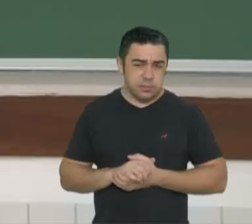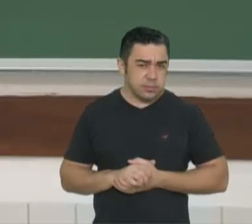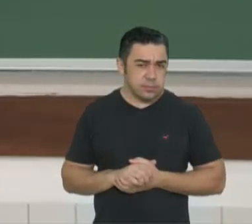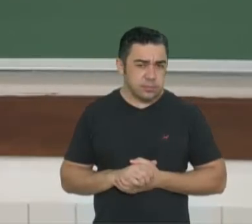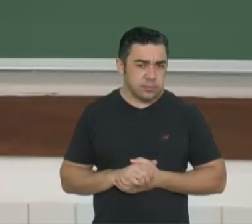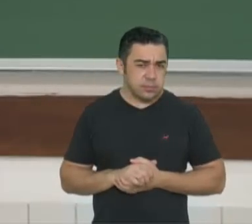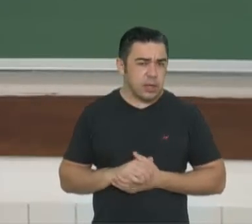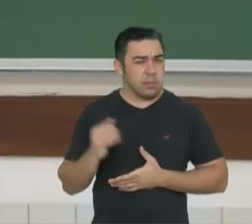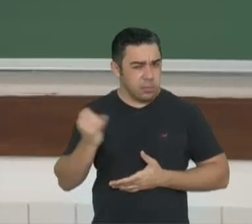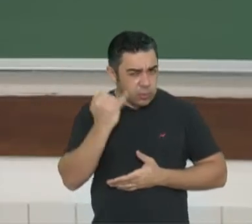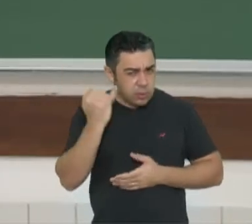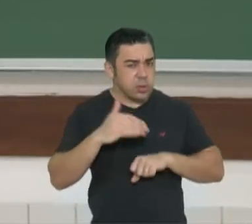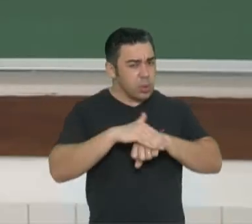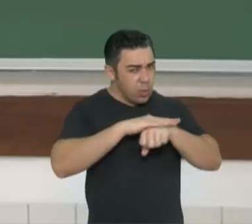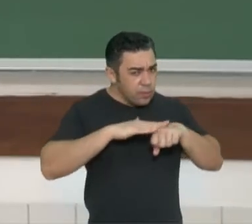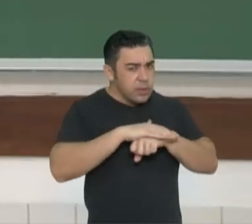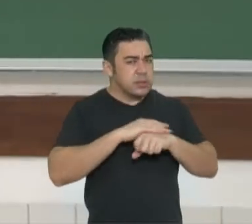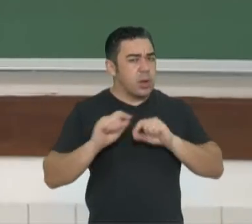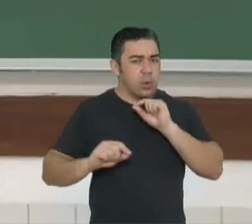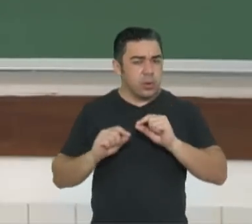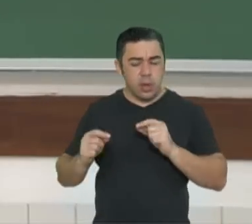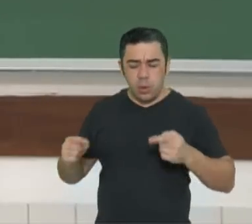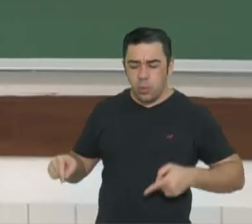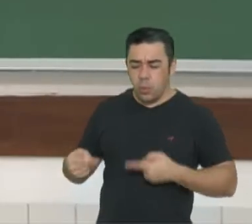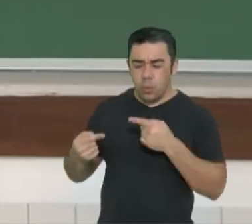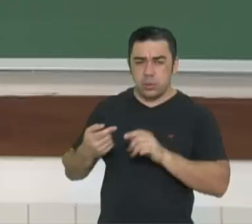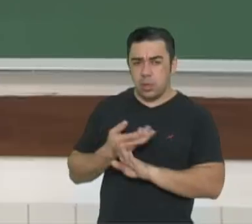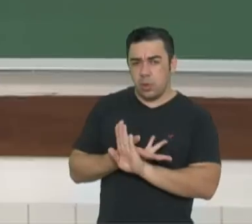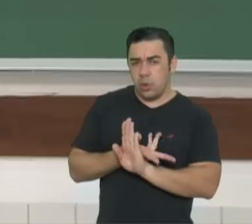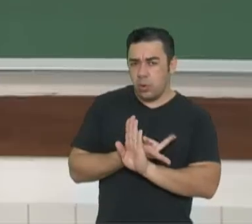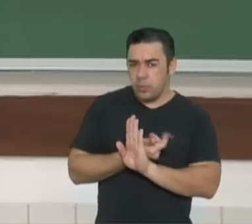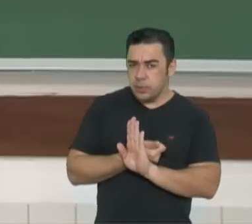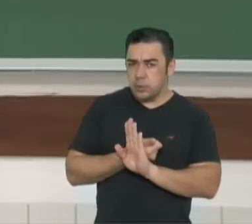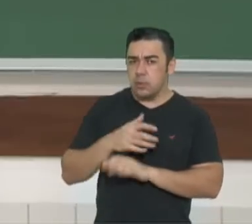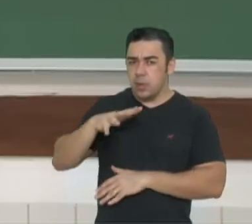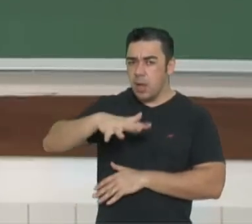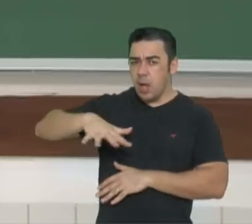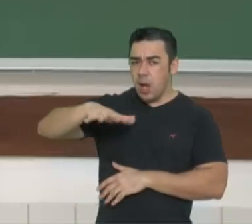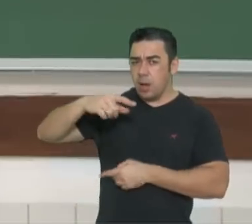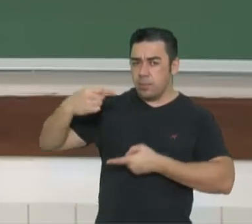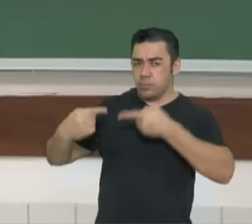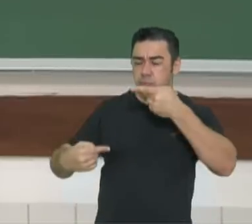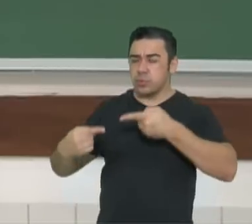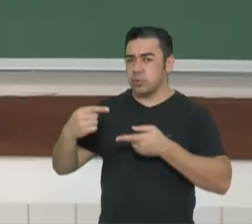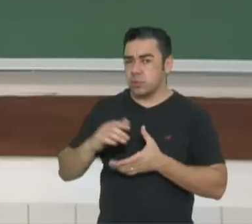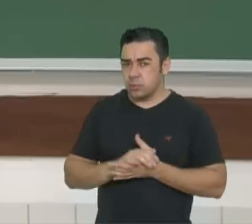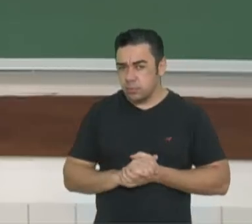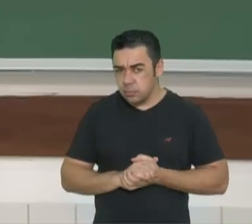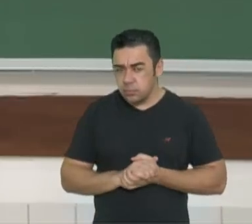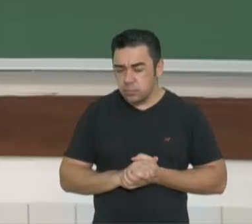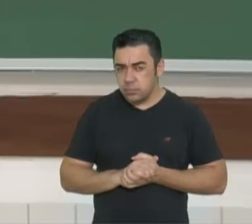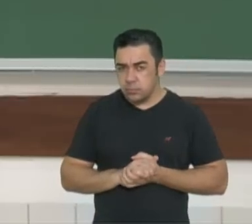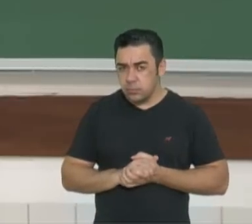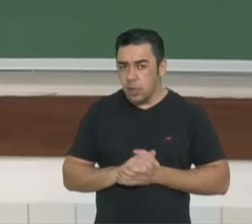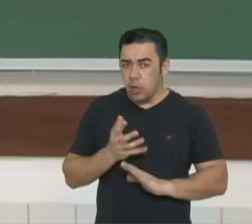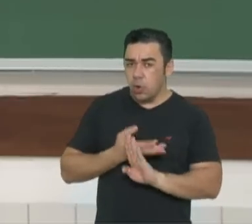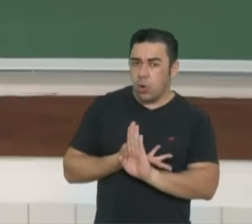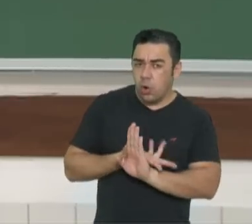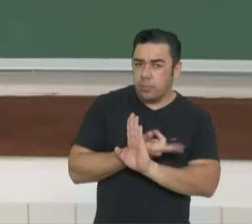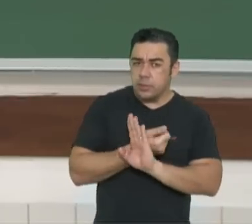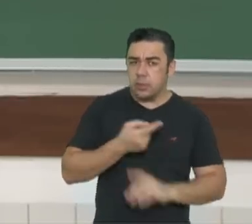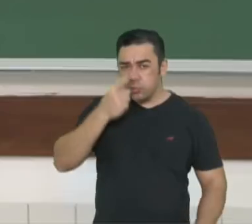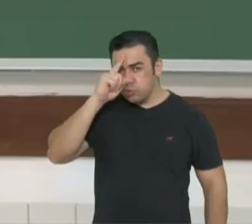importante discutirmos o combate à corrupção, principalmente nos meios políticos? E o combate à corrupção no dia a dia